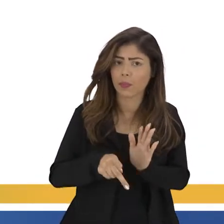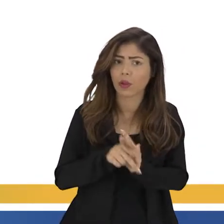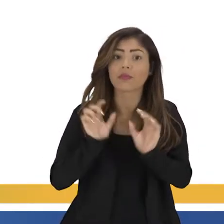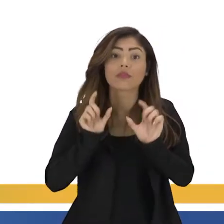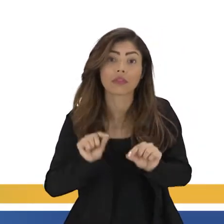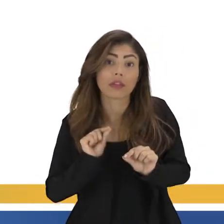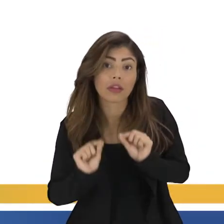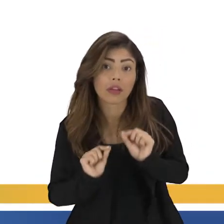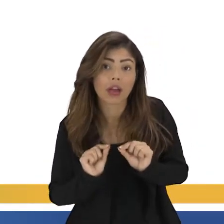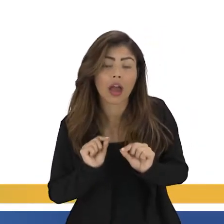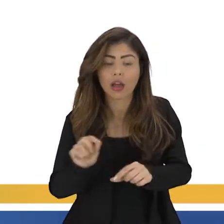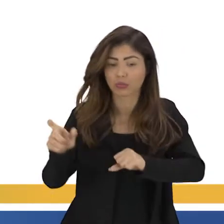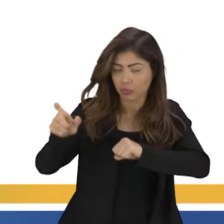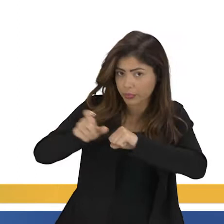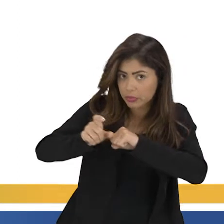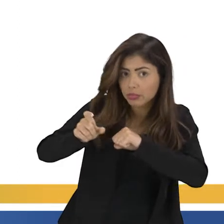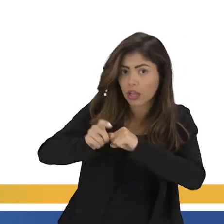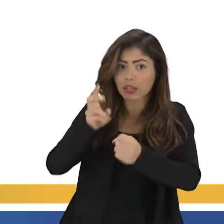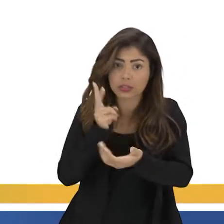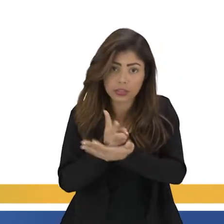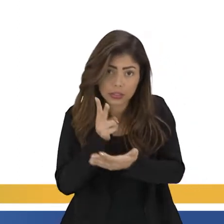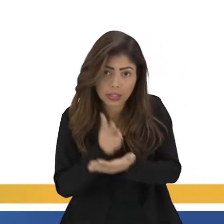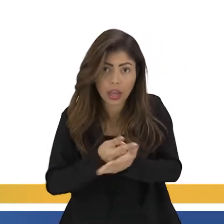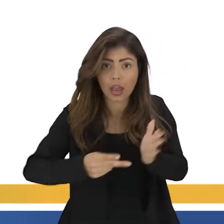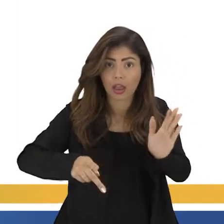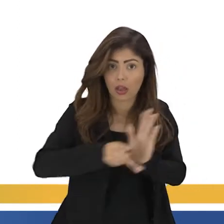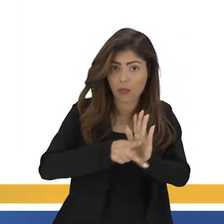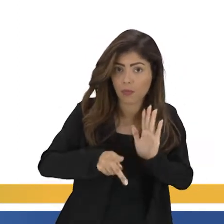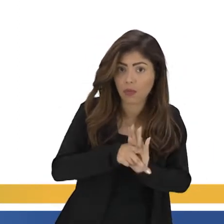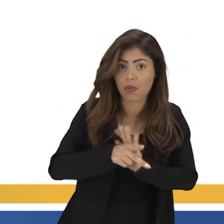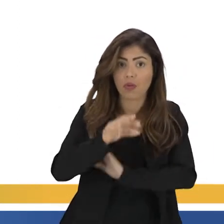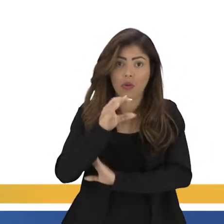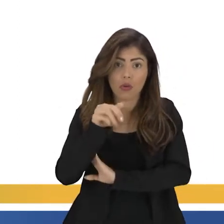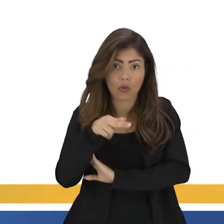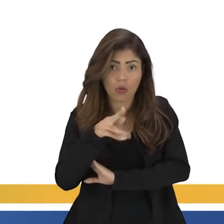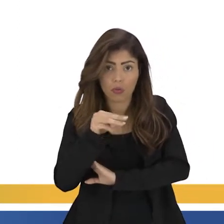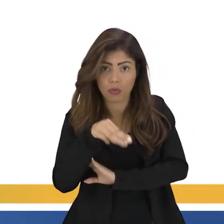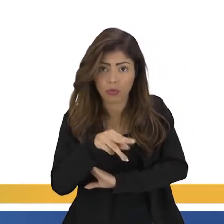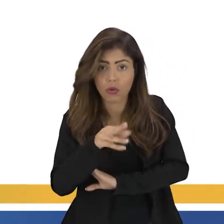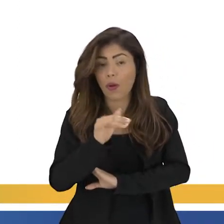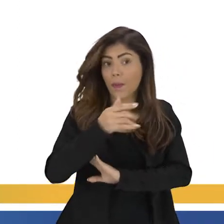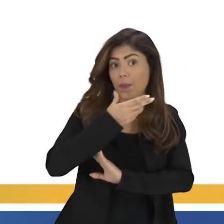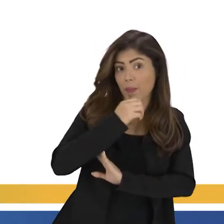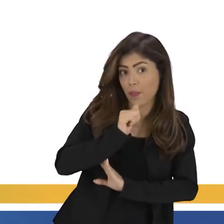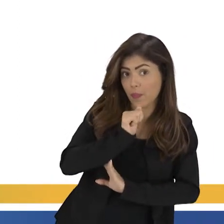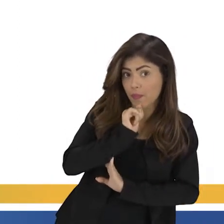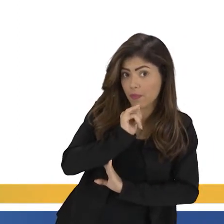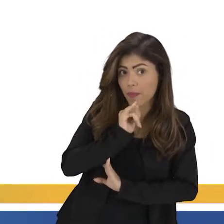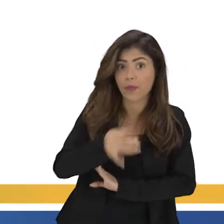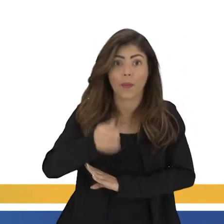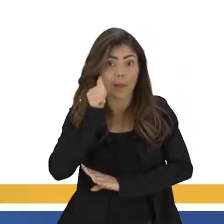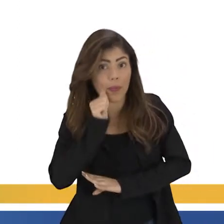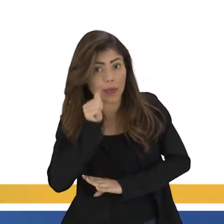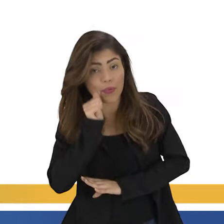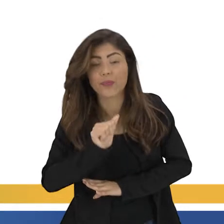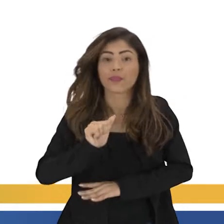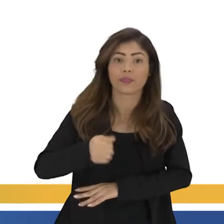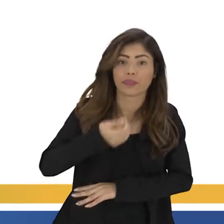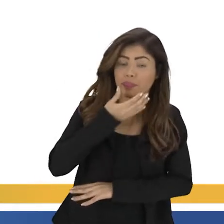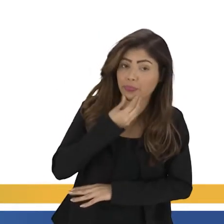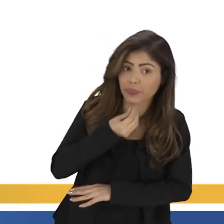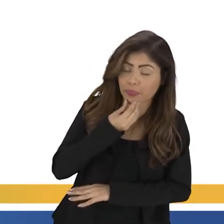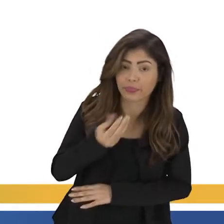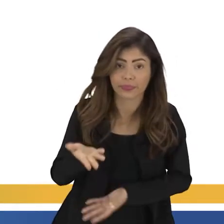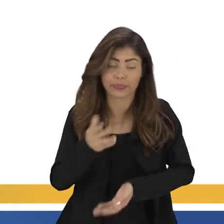de que os substantivos sejam comuns, como menino, garoto, um